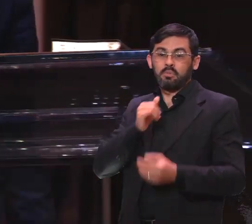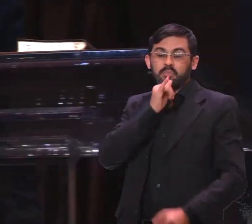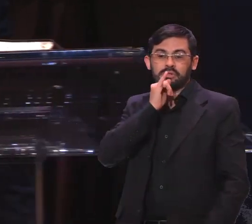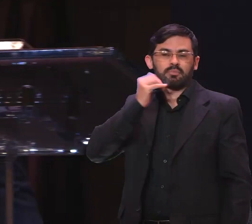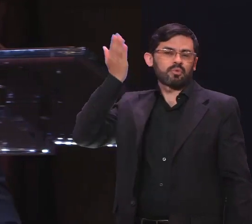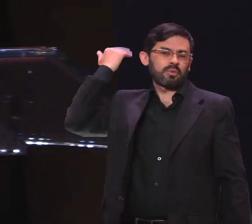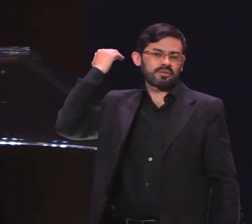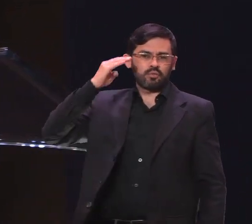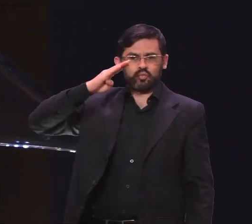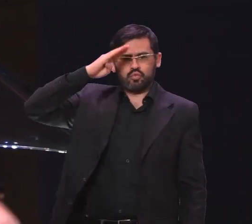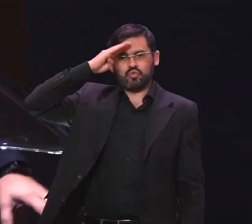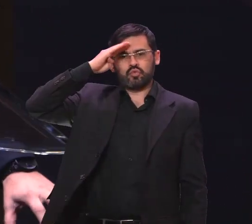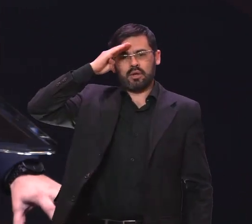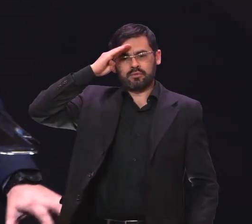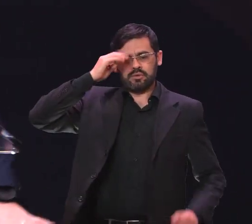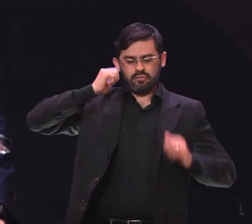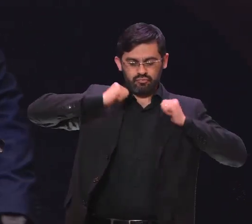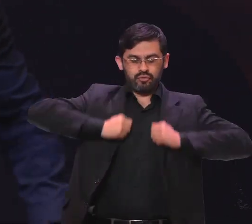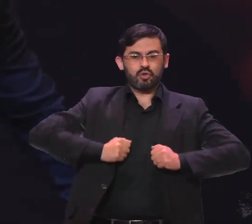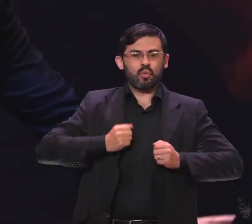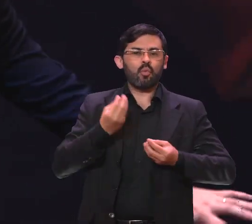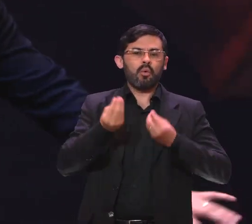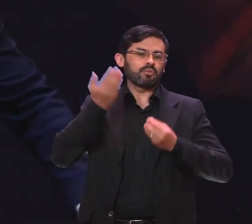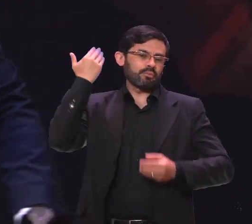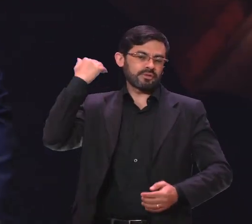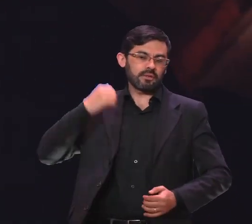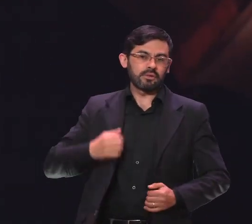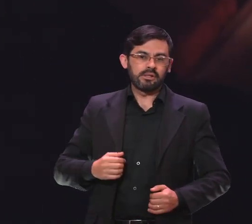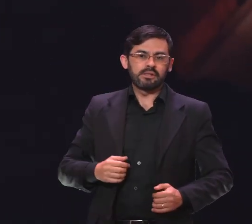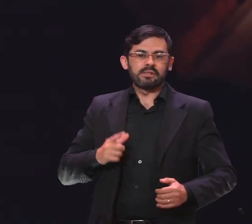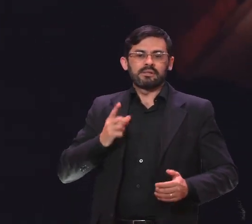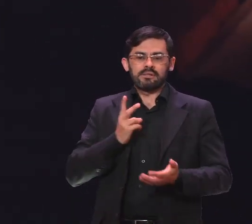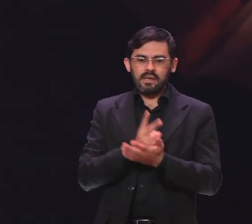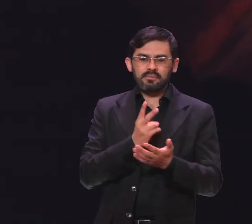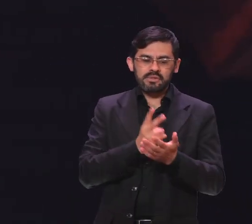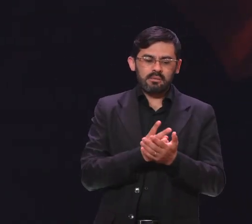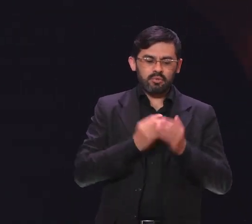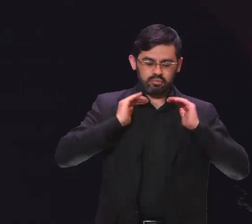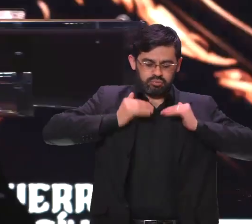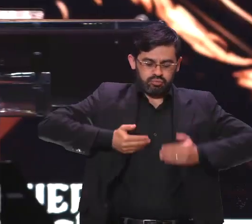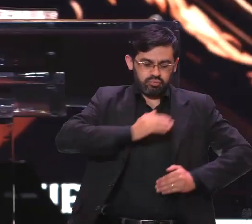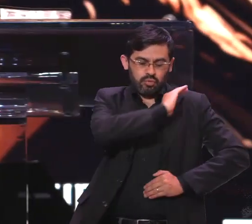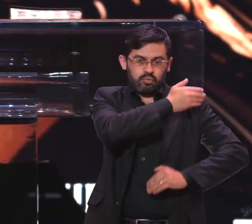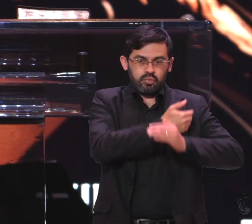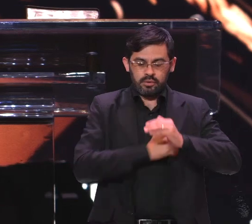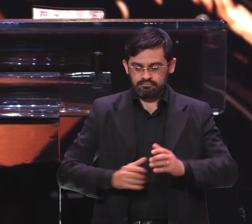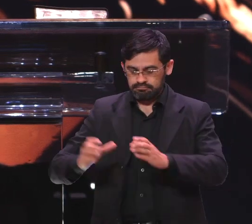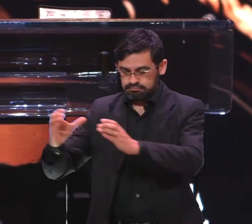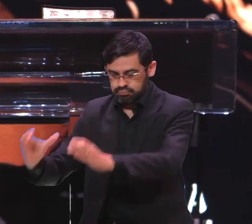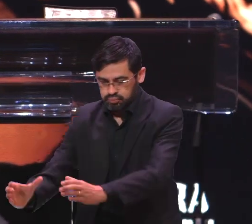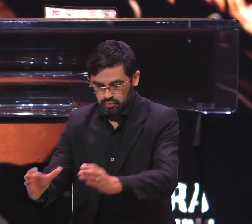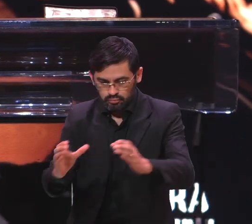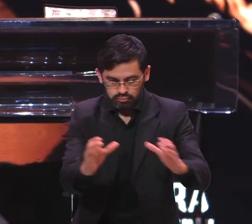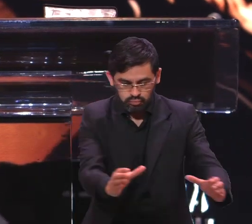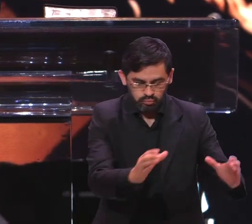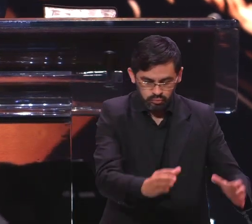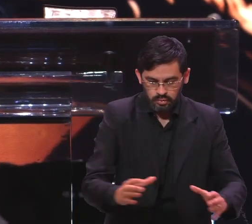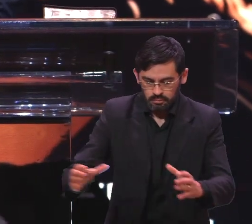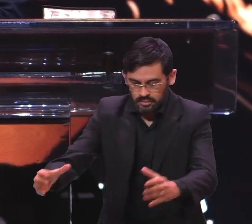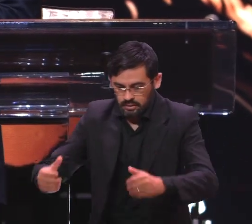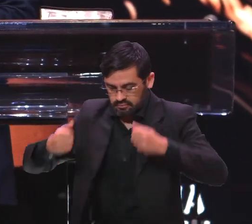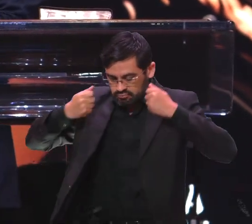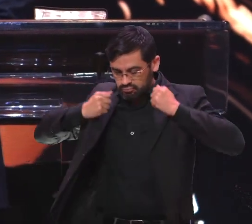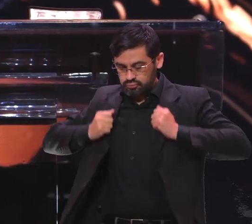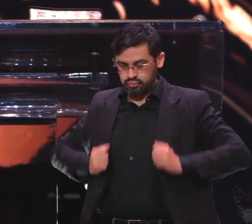se vestiam normalmente? Eles colocavam todos os itens da armadura no chão, iam colocando peça por